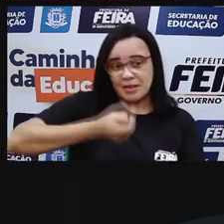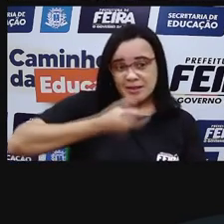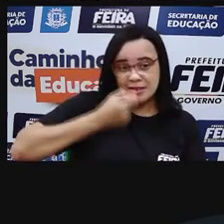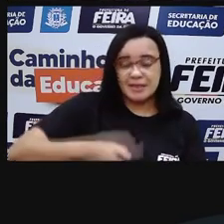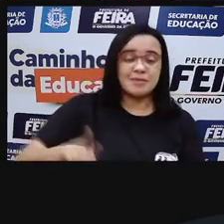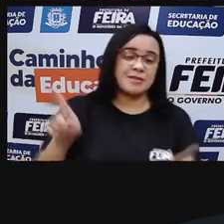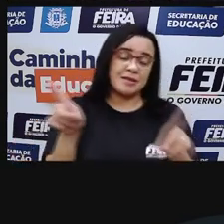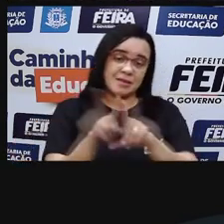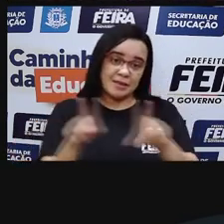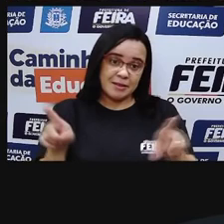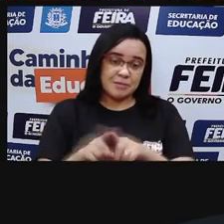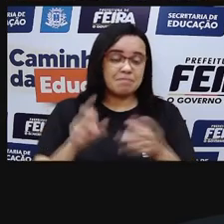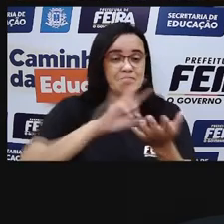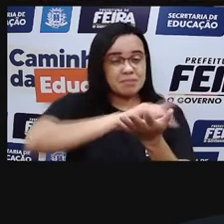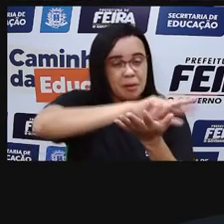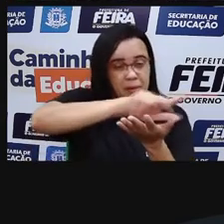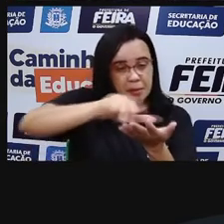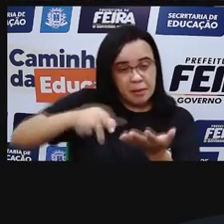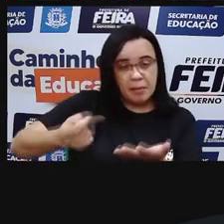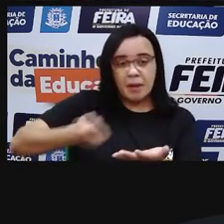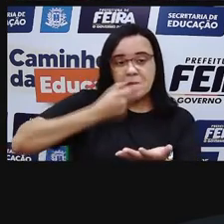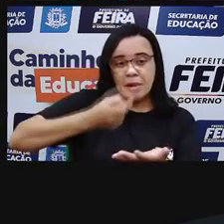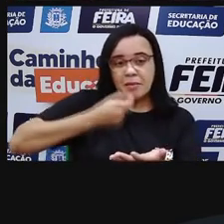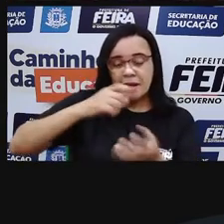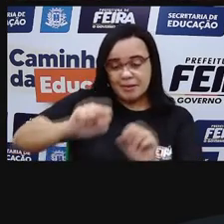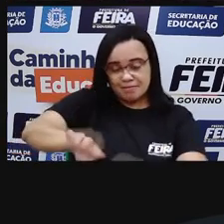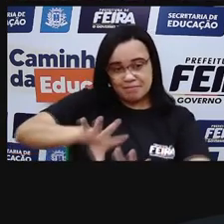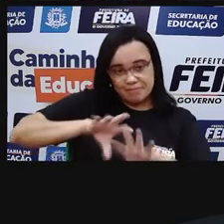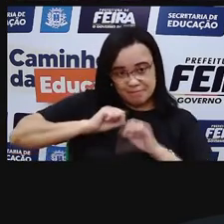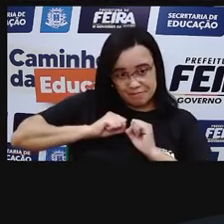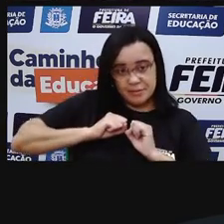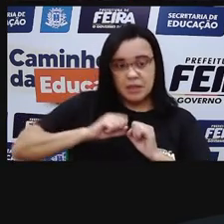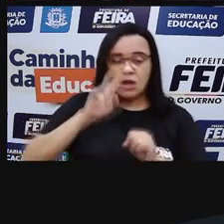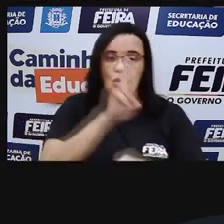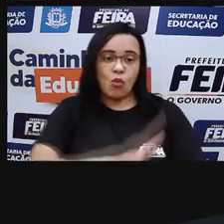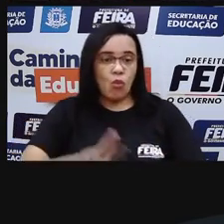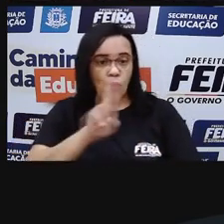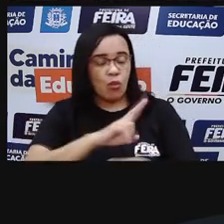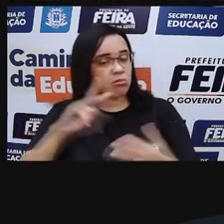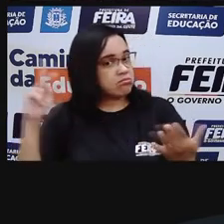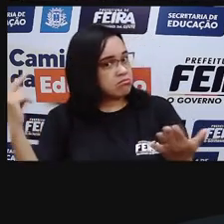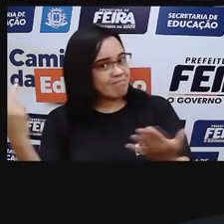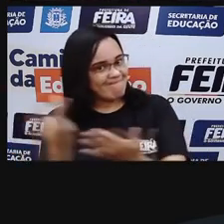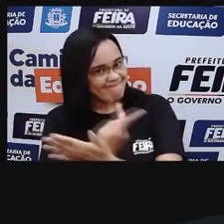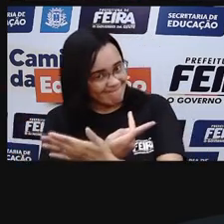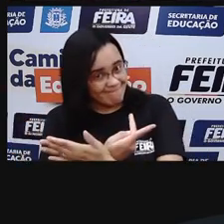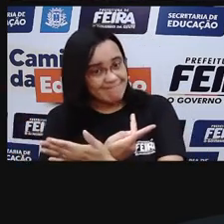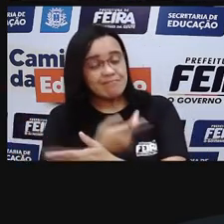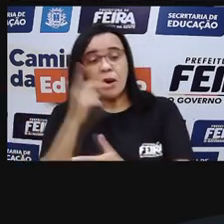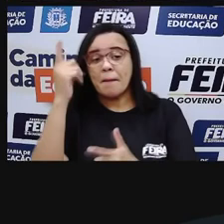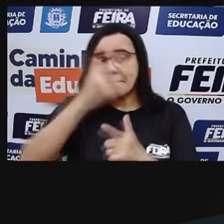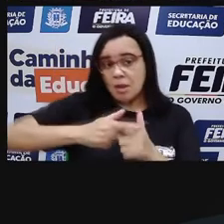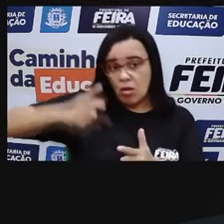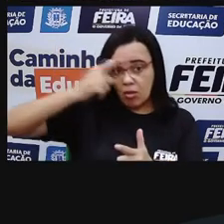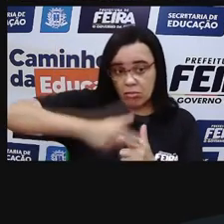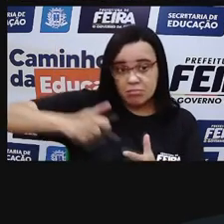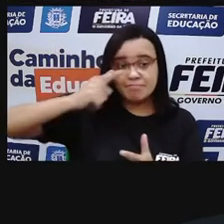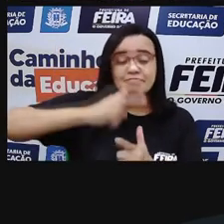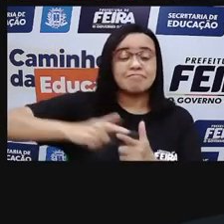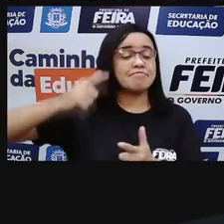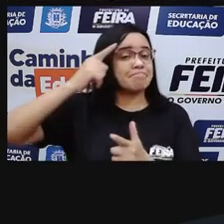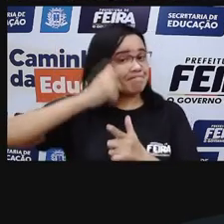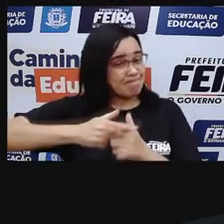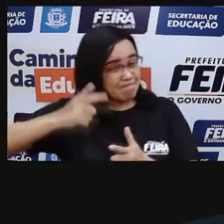antibióticos, que nós vimos que o uso inadequado desses antibióticos tem causado, né,